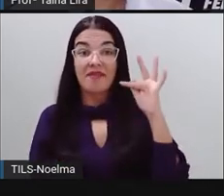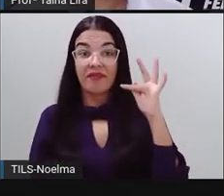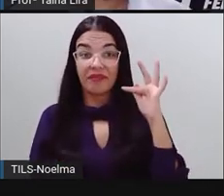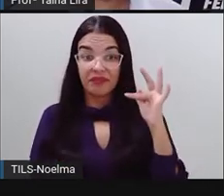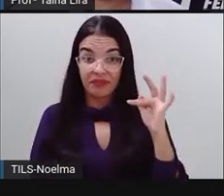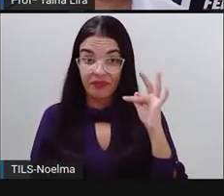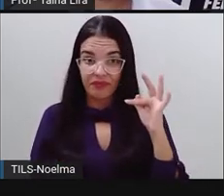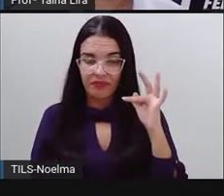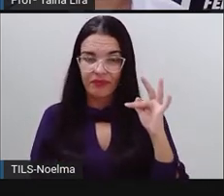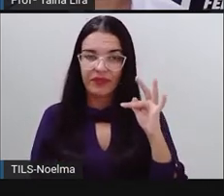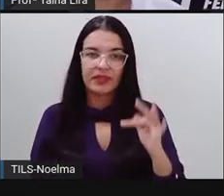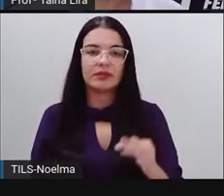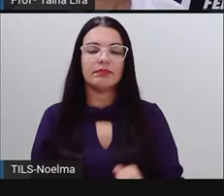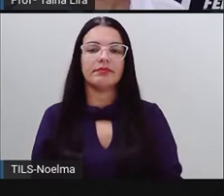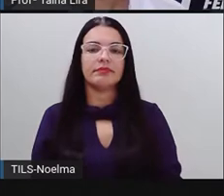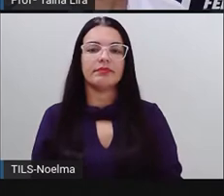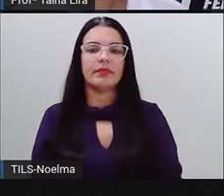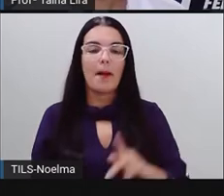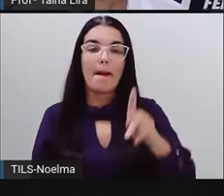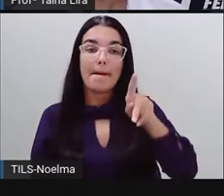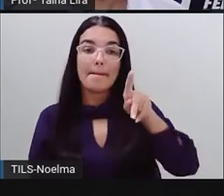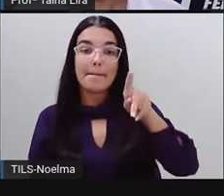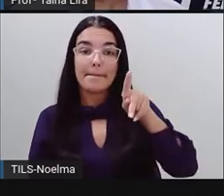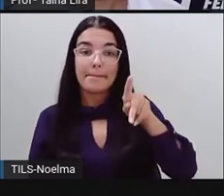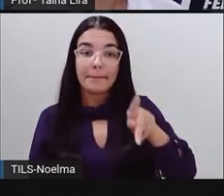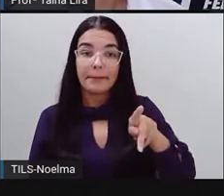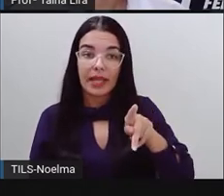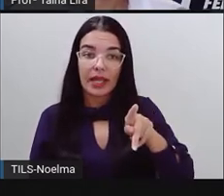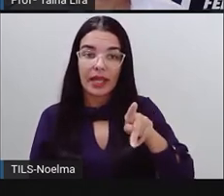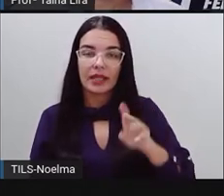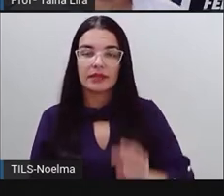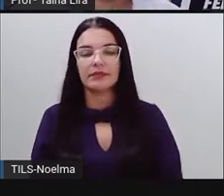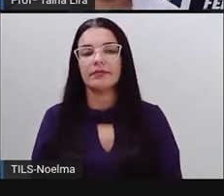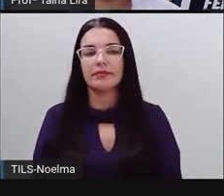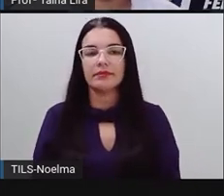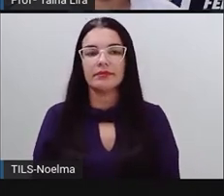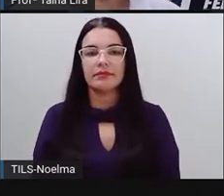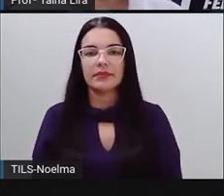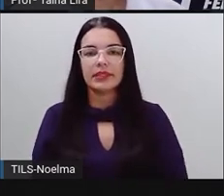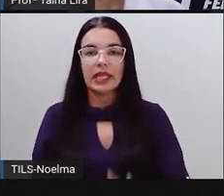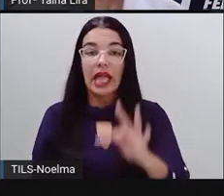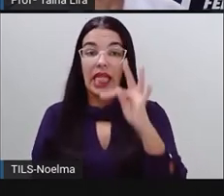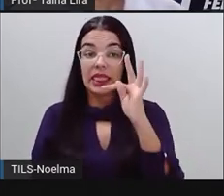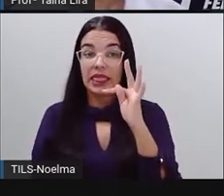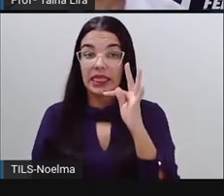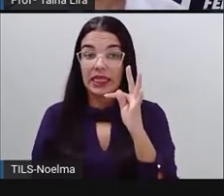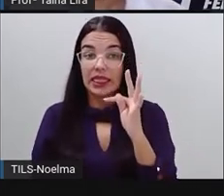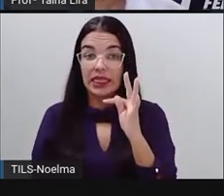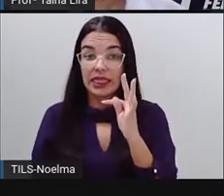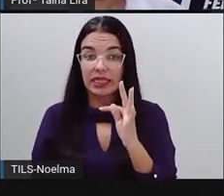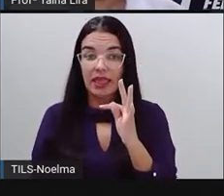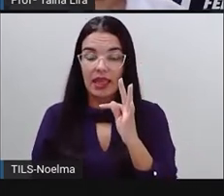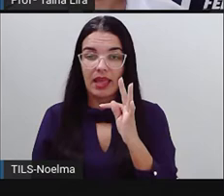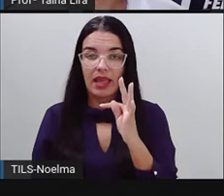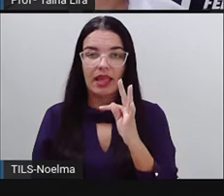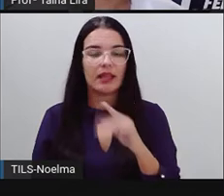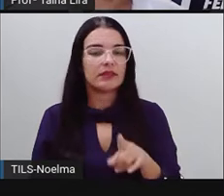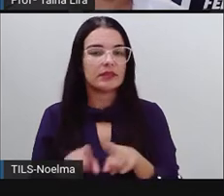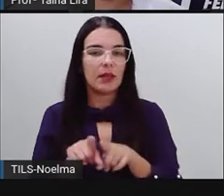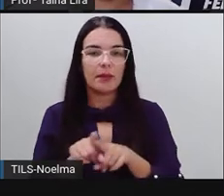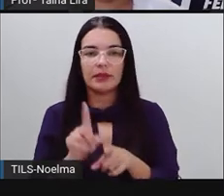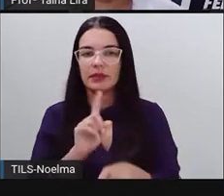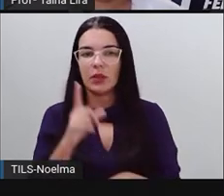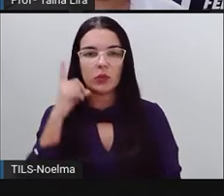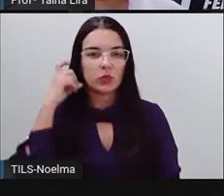faca também não muda o som o p de pato não muda o som O Ted tá tu